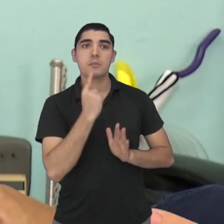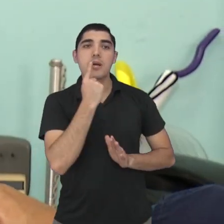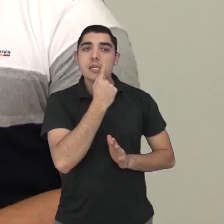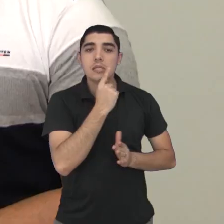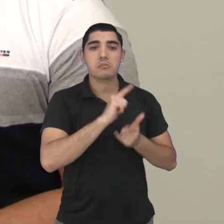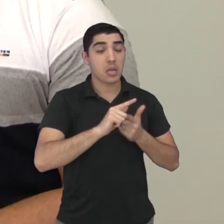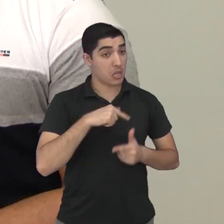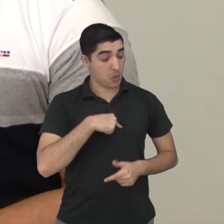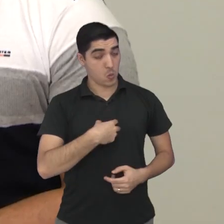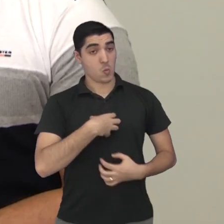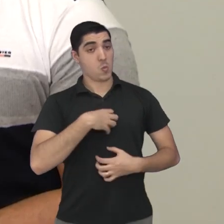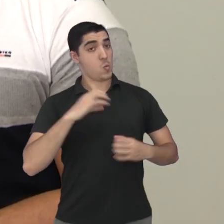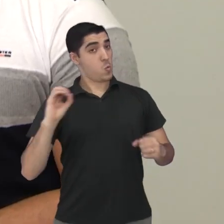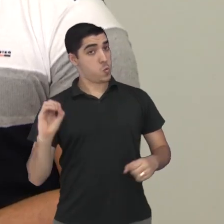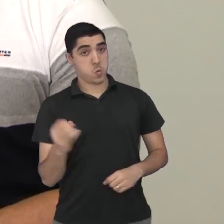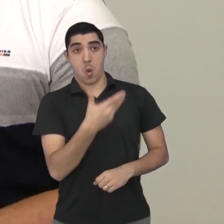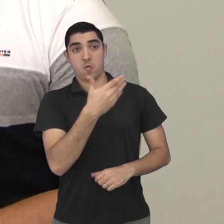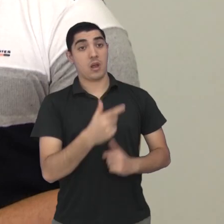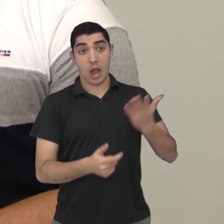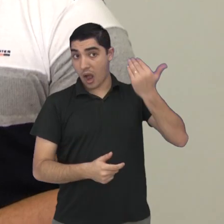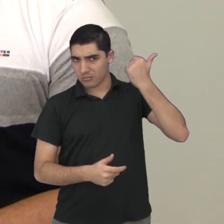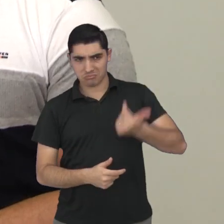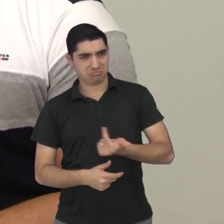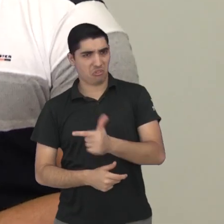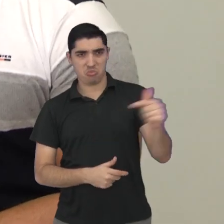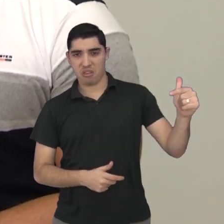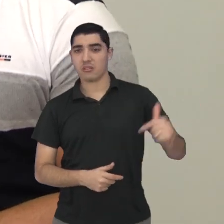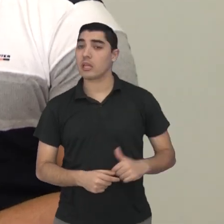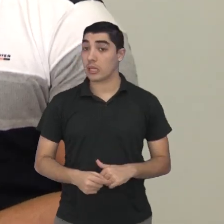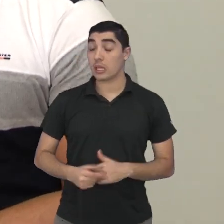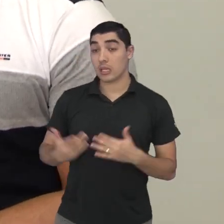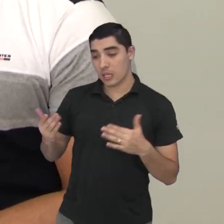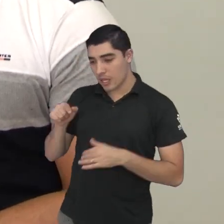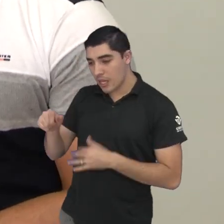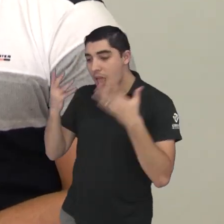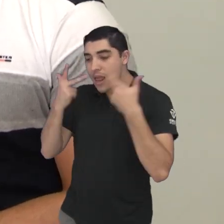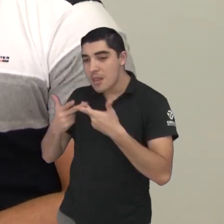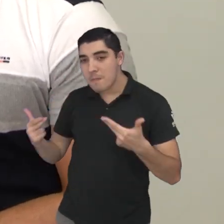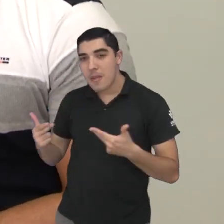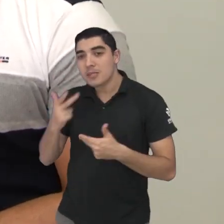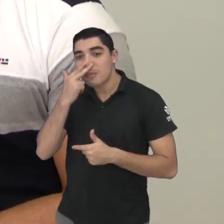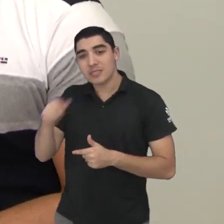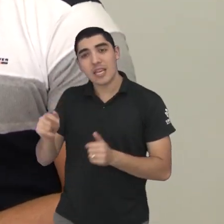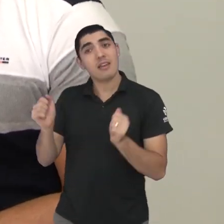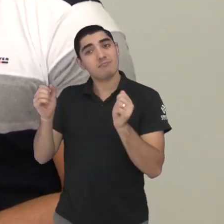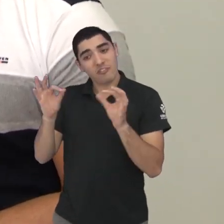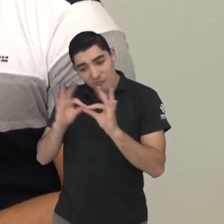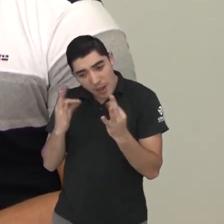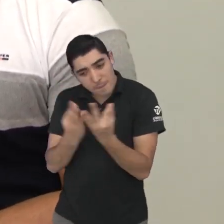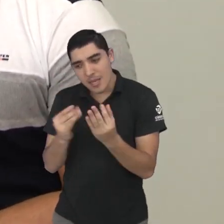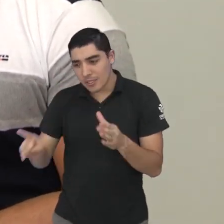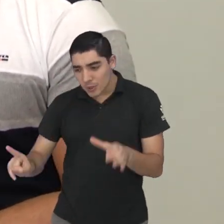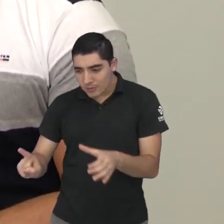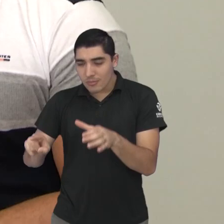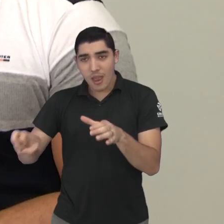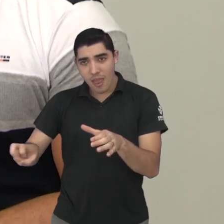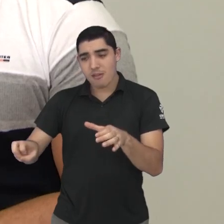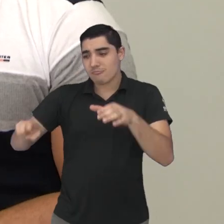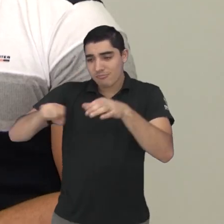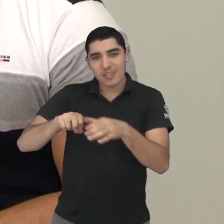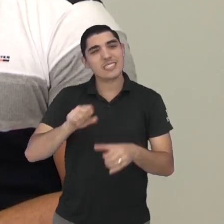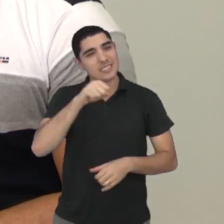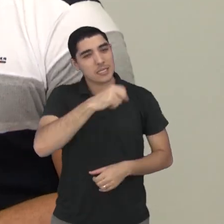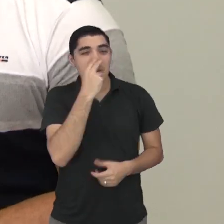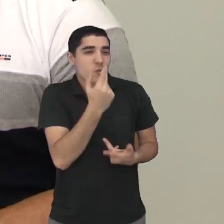é nova. Naquela época não tinha isso, não. É a gente tratando o animal realmente como parte da família mesmo. Da família, exatamente, como um